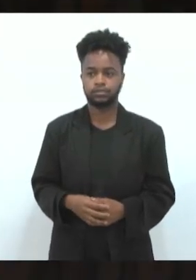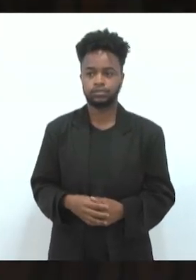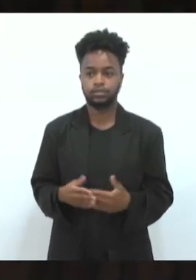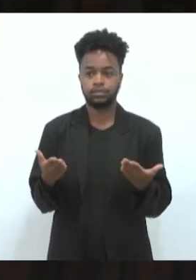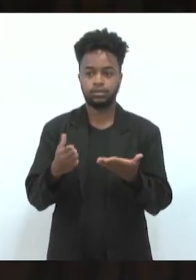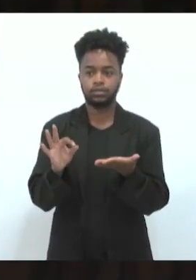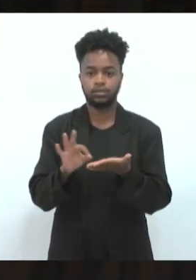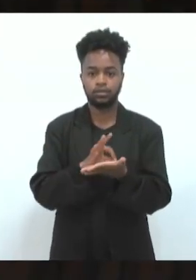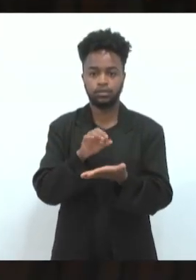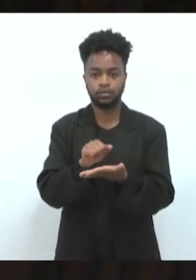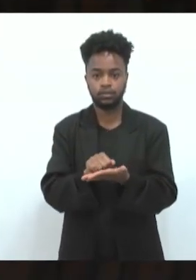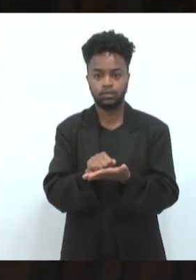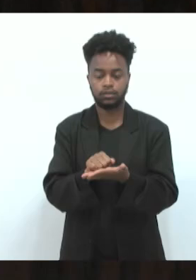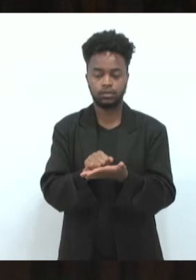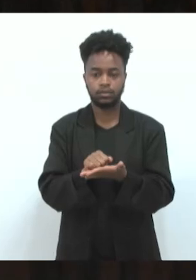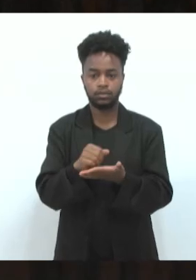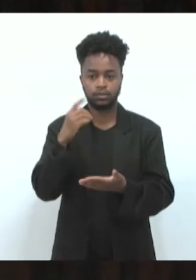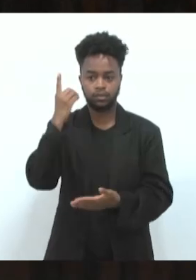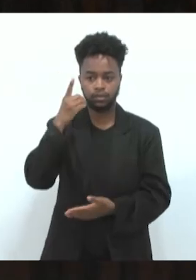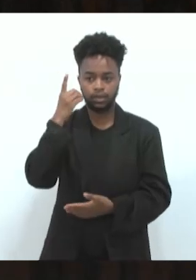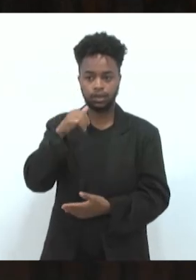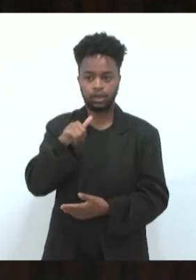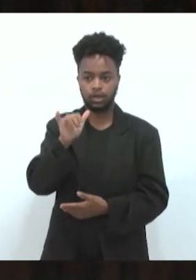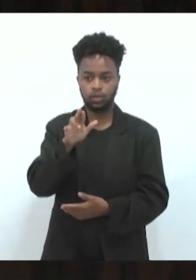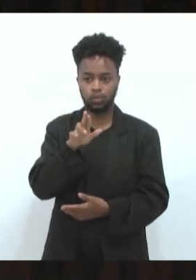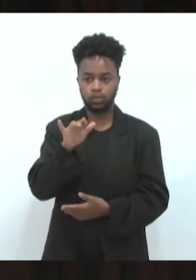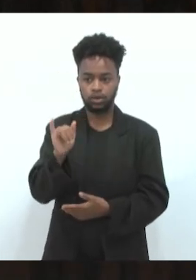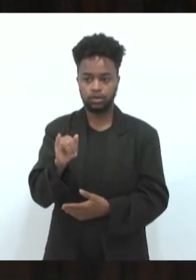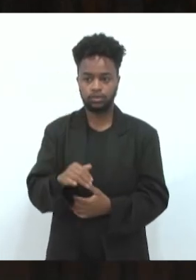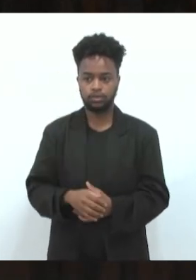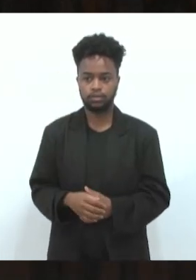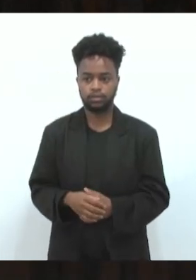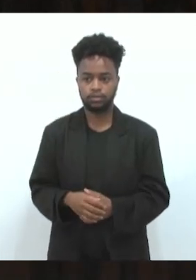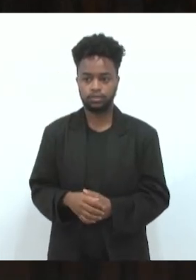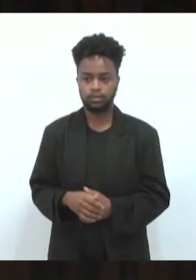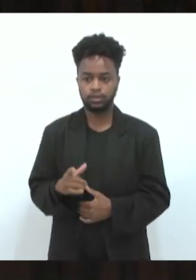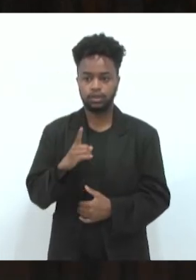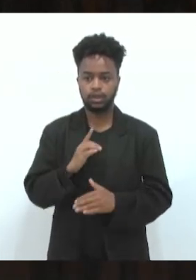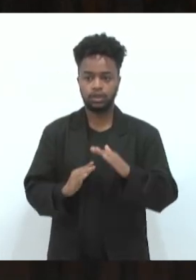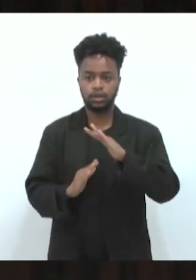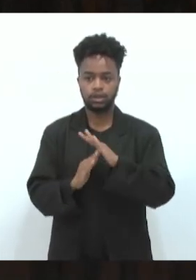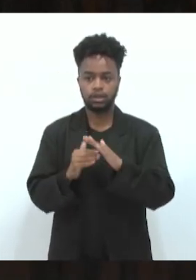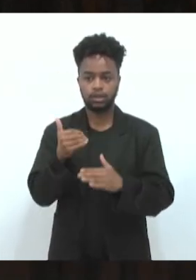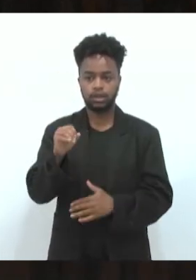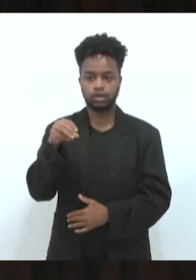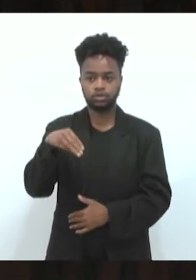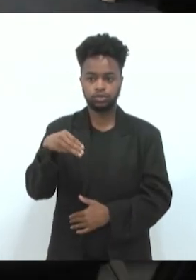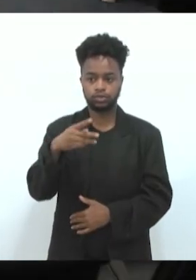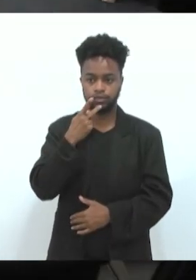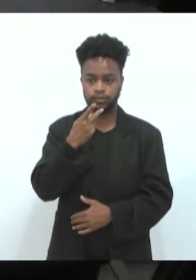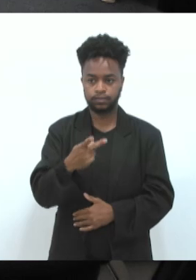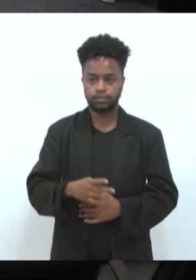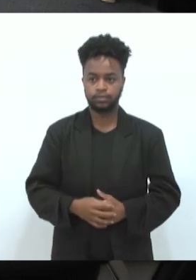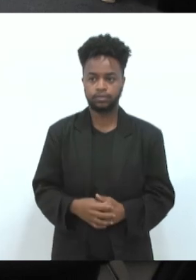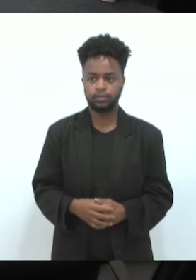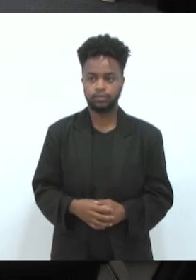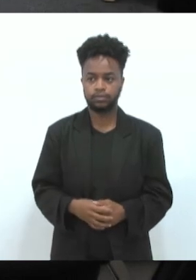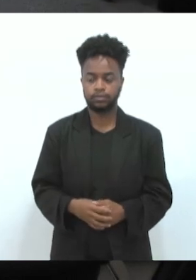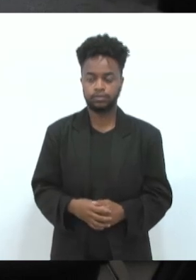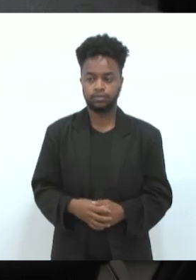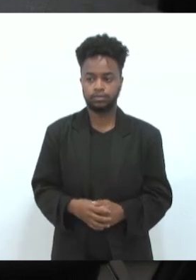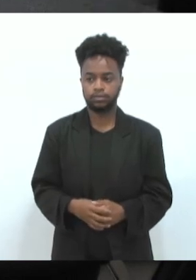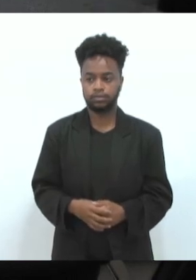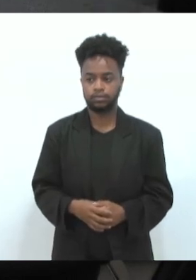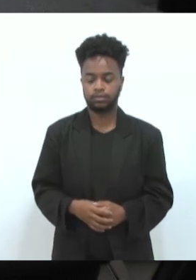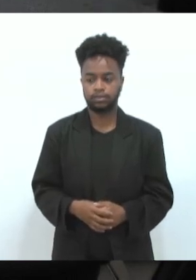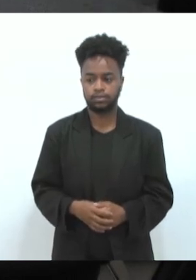Próximo orador inscrito, nobre deputado Yuri. Vossa Excelência se dispõe de 10 minutos.